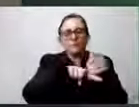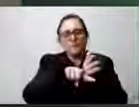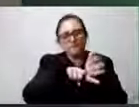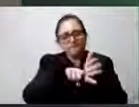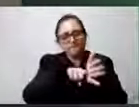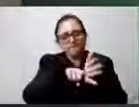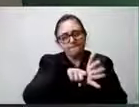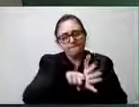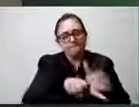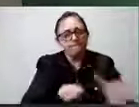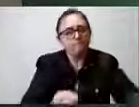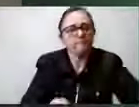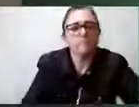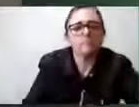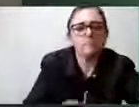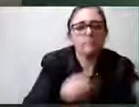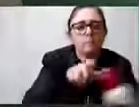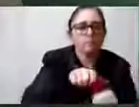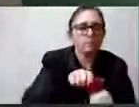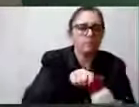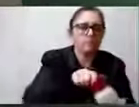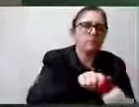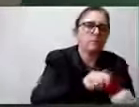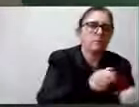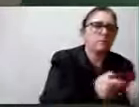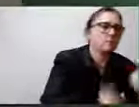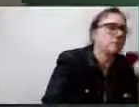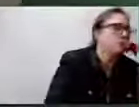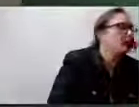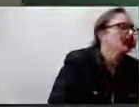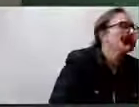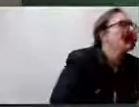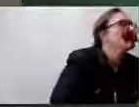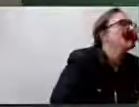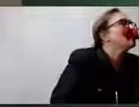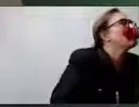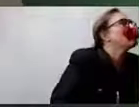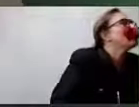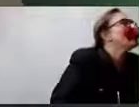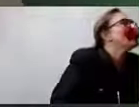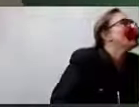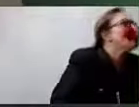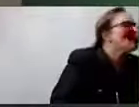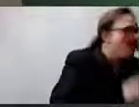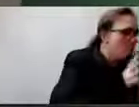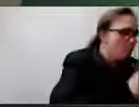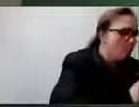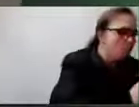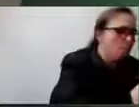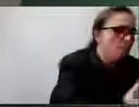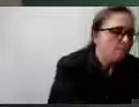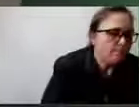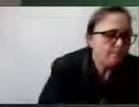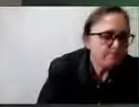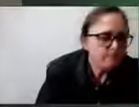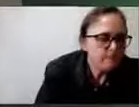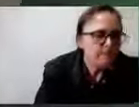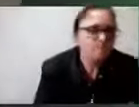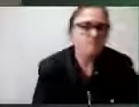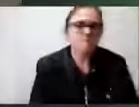o que já foi questionado pela Nathalie. A próxima pergunta veio da Silvia Renata, de Sentamore, São